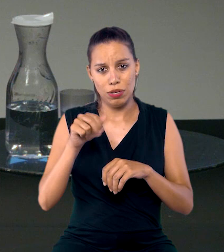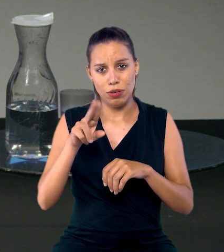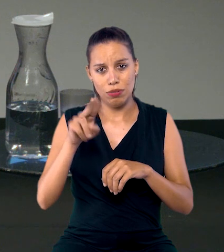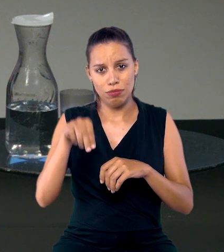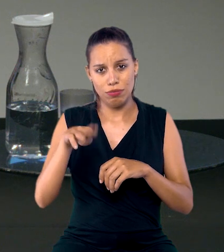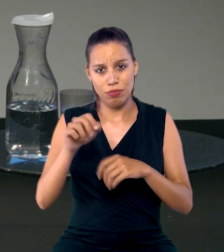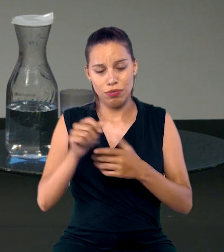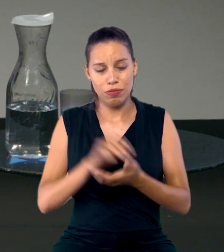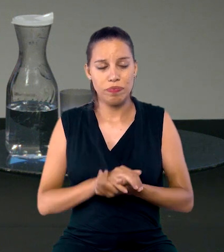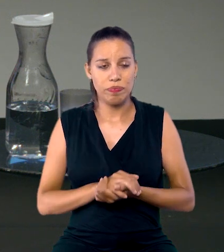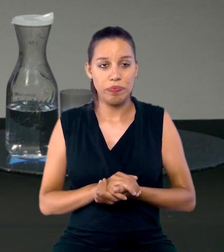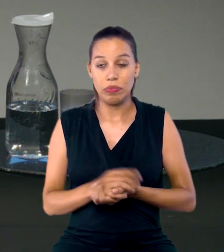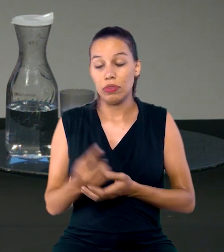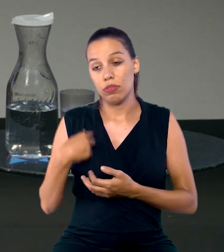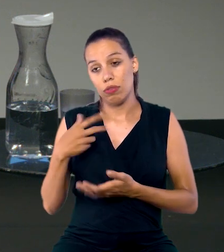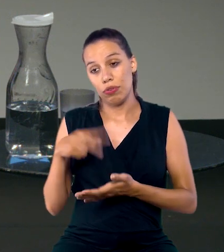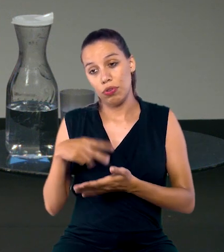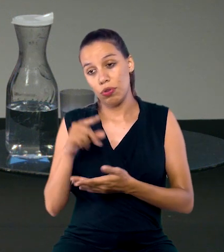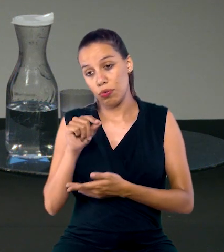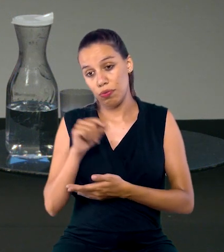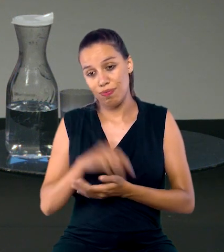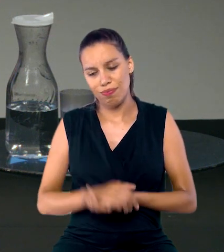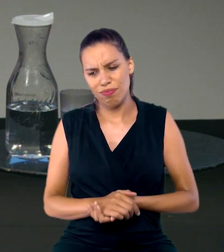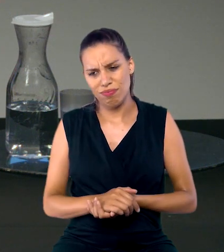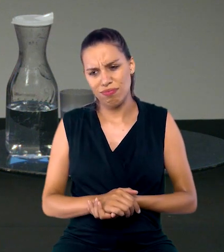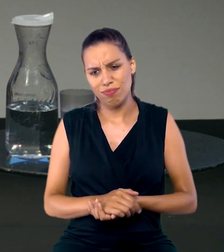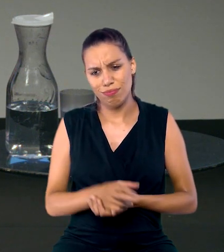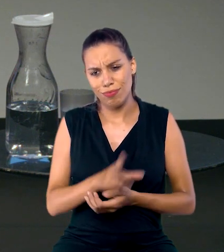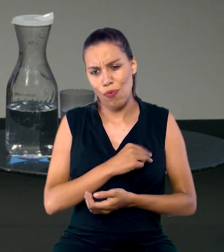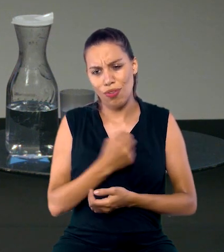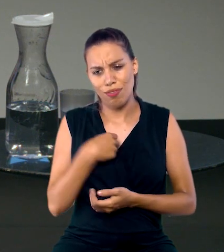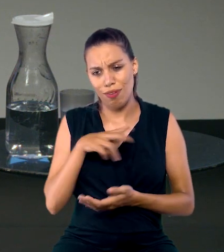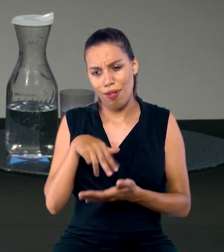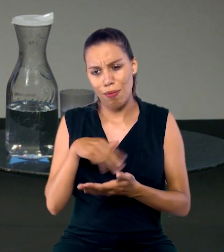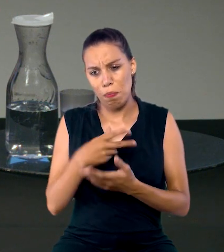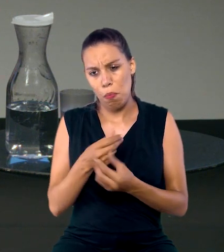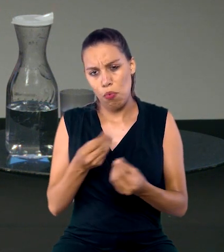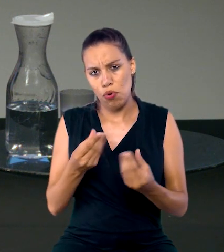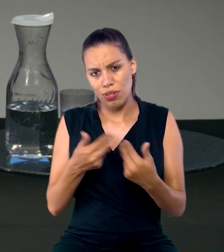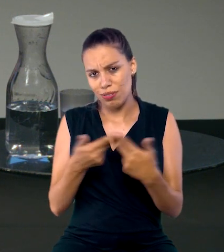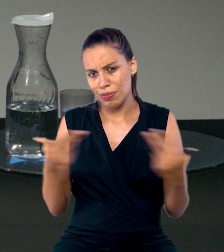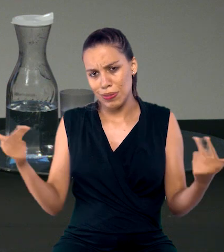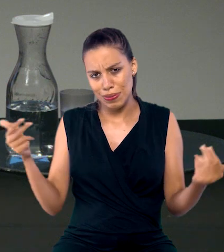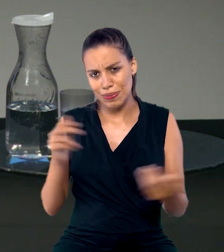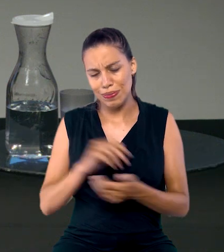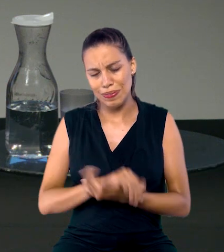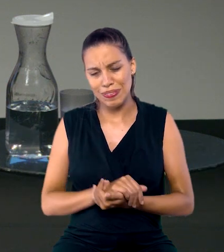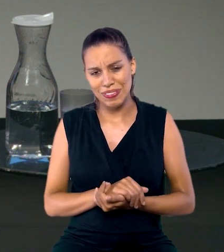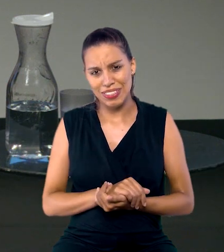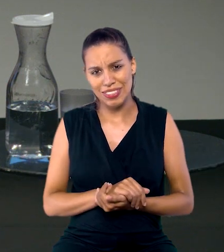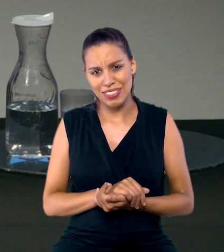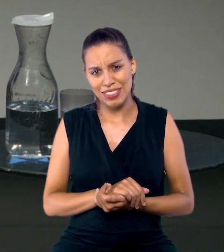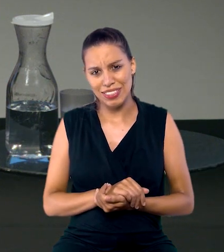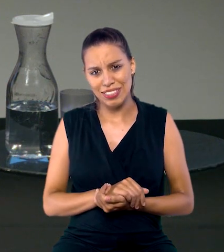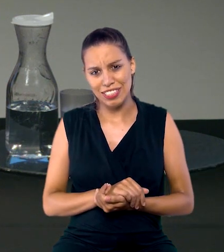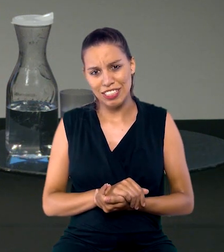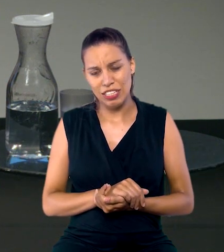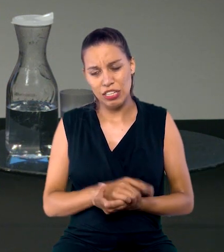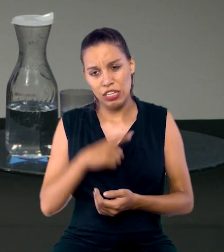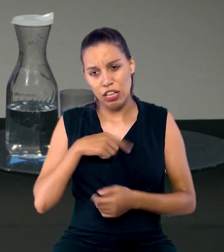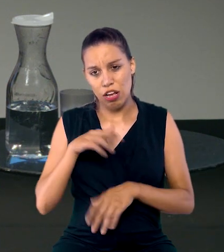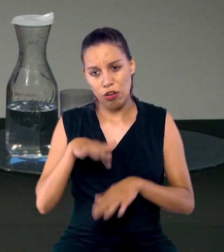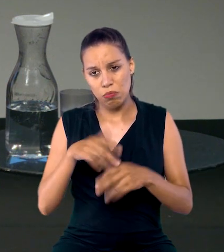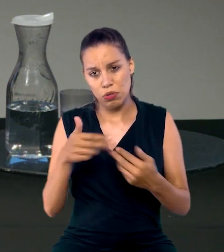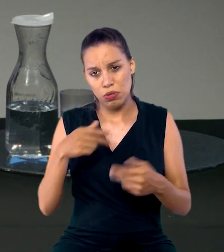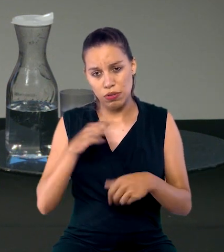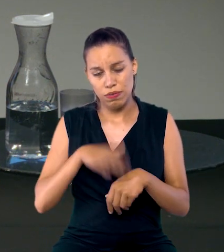O que eu tenho lido. Eu tenho lido um monte de coisa, mas eu li... acho que o que faz